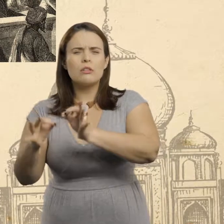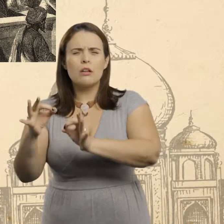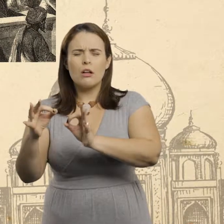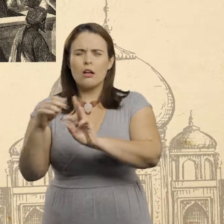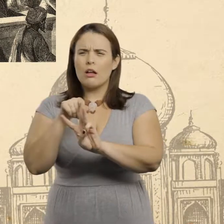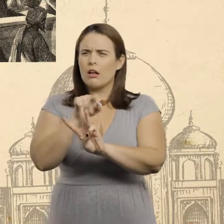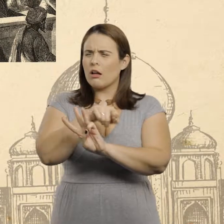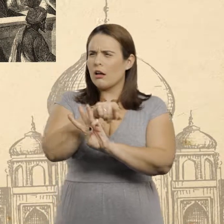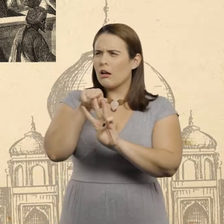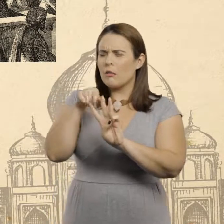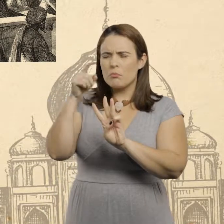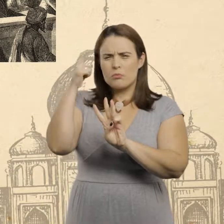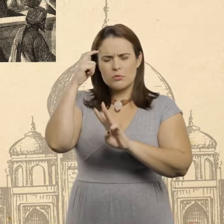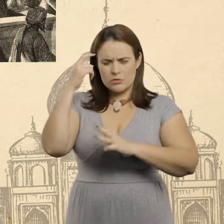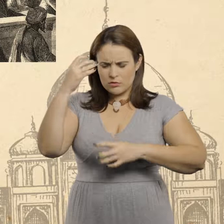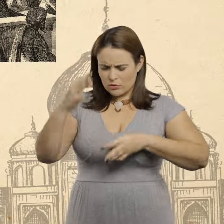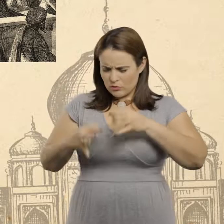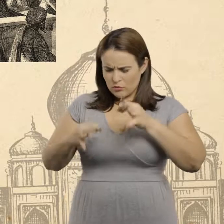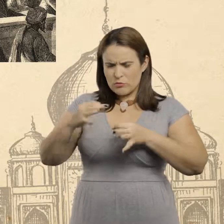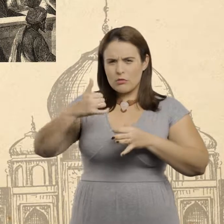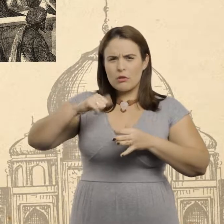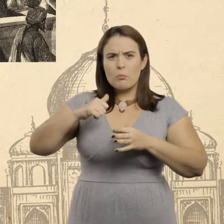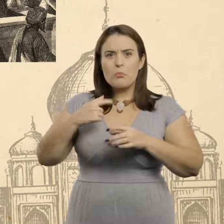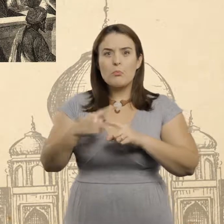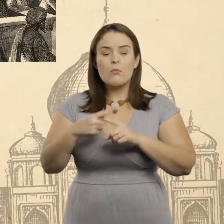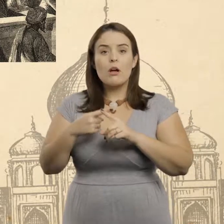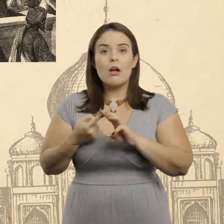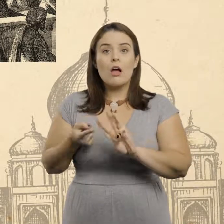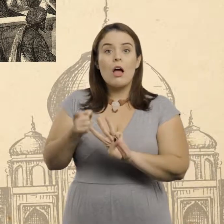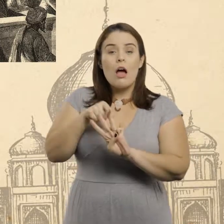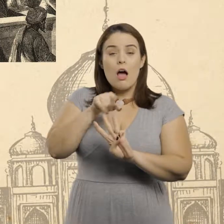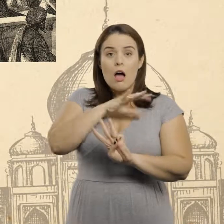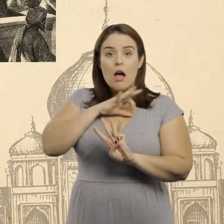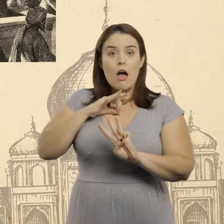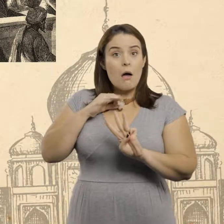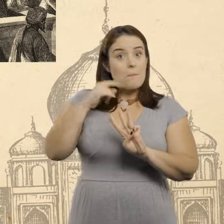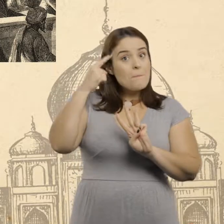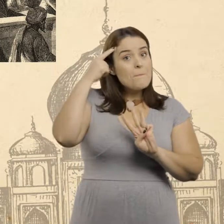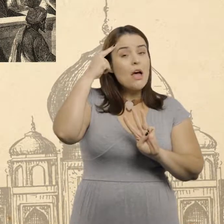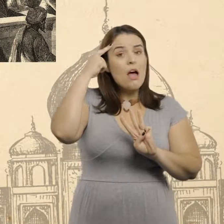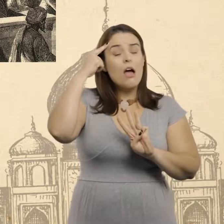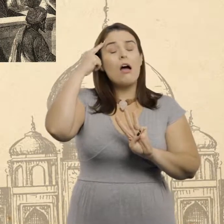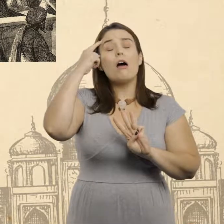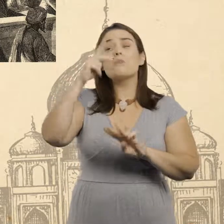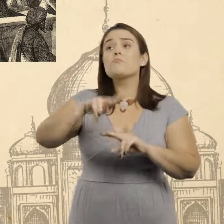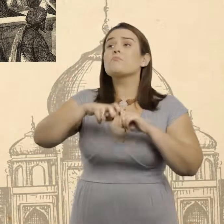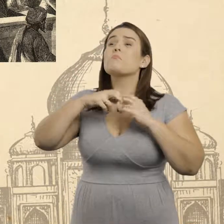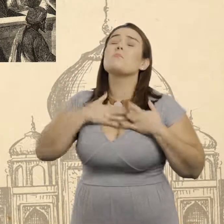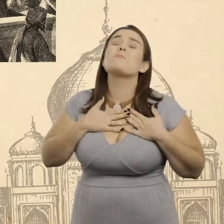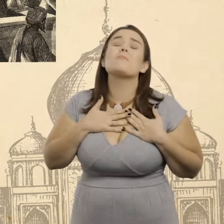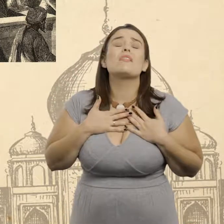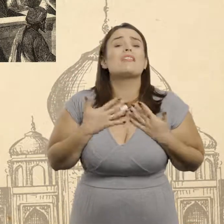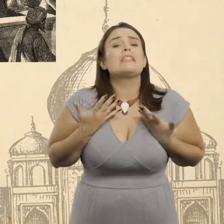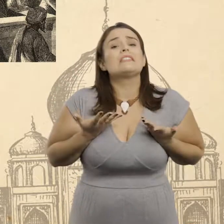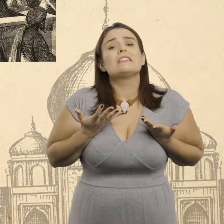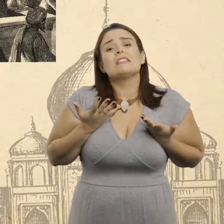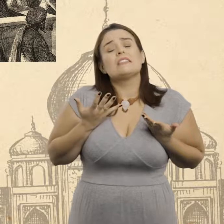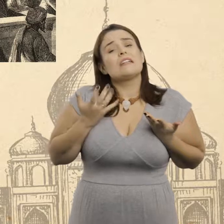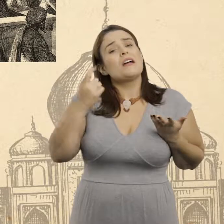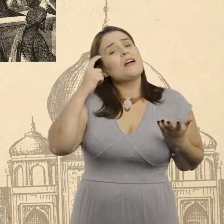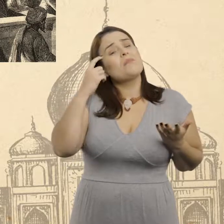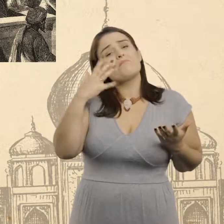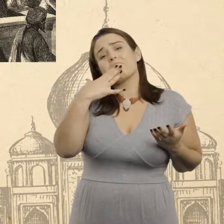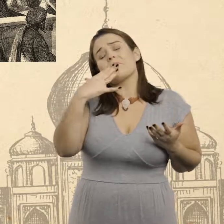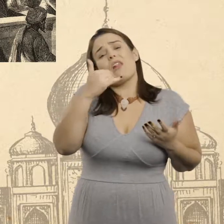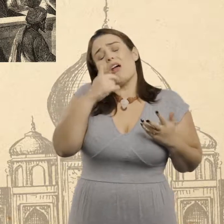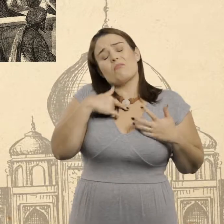Mas eles não sabiam por que seriam julgados. Aouda pensou que a polícia estivesse perseguindo o grupo por causa dela. Ela disse que